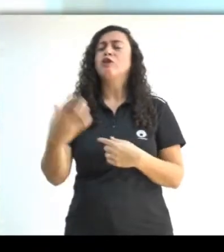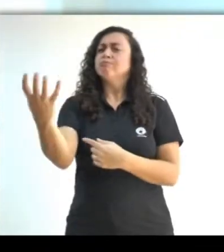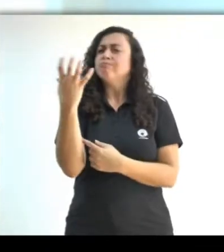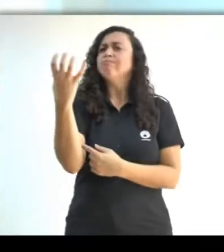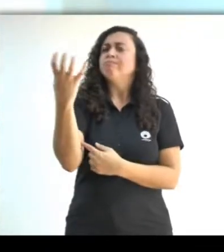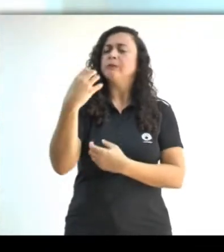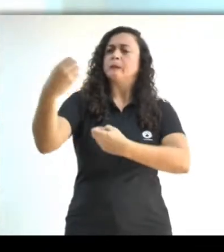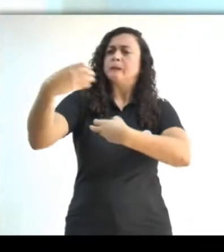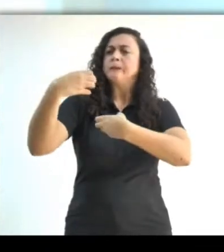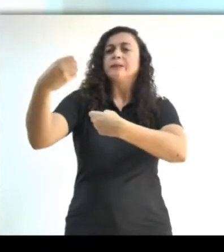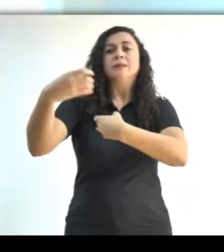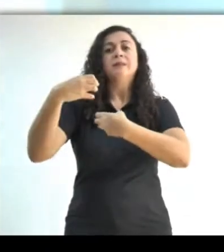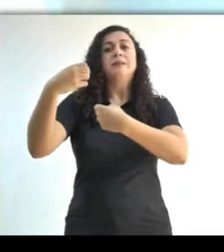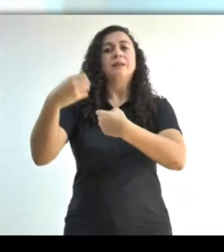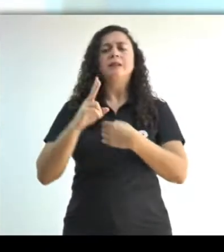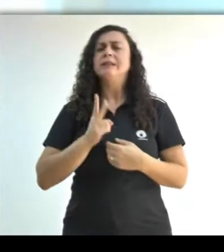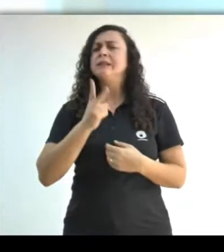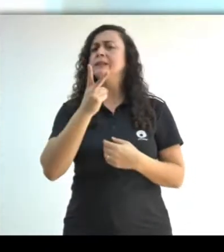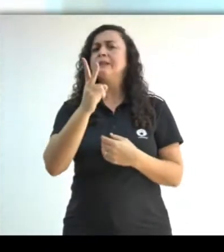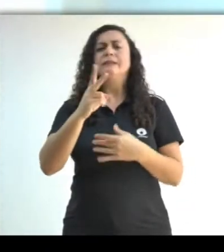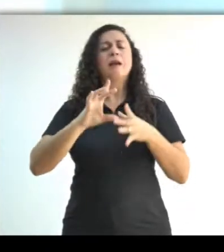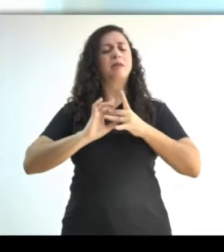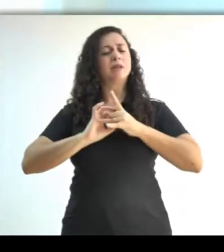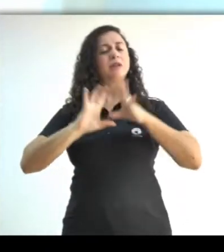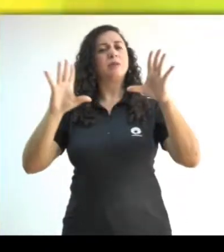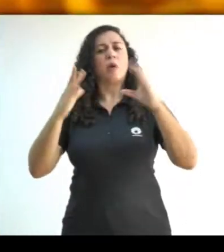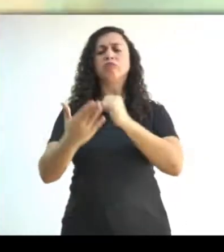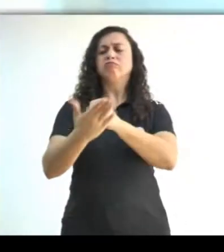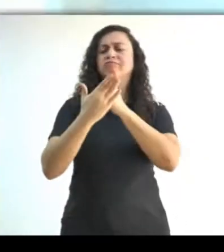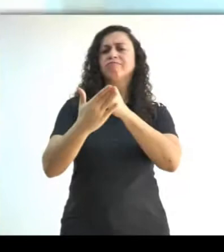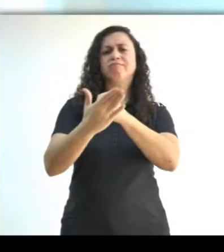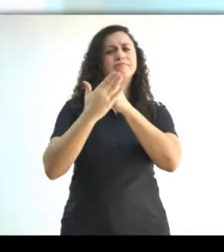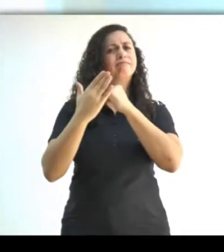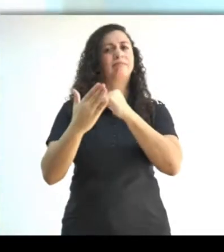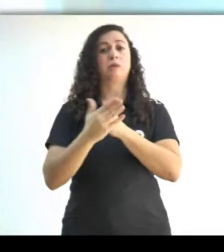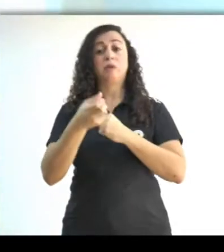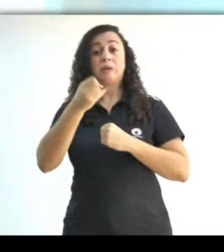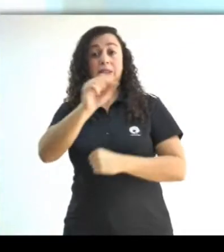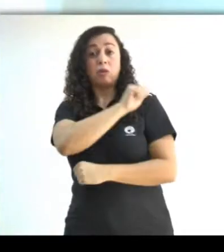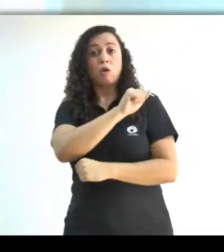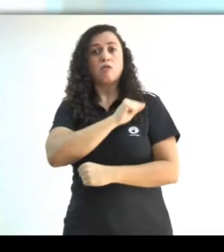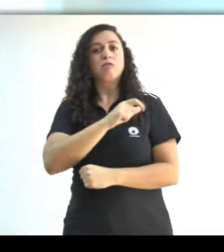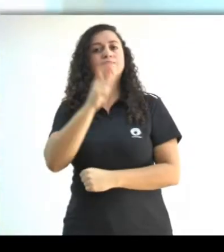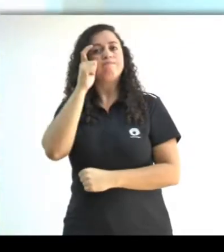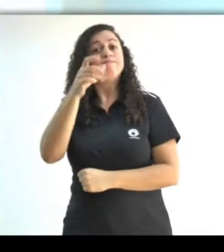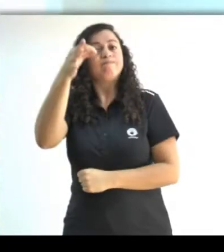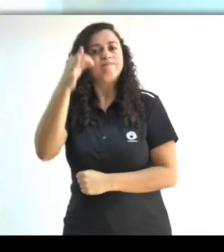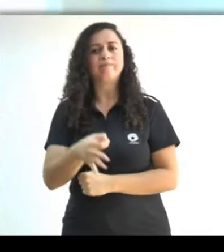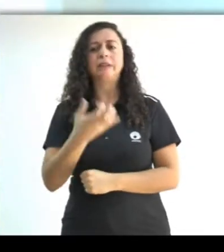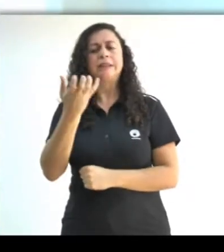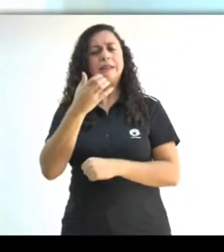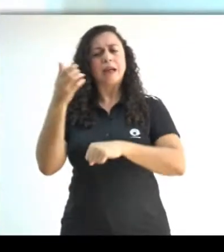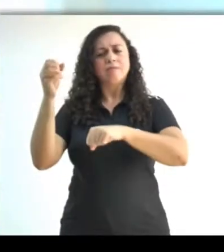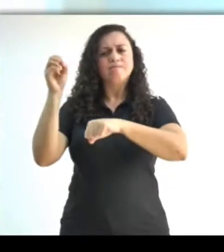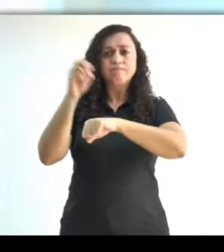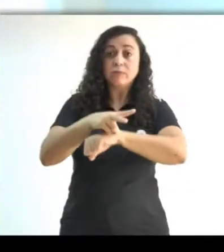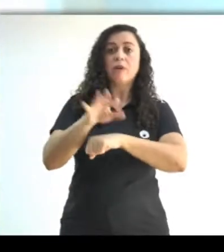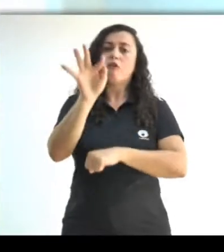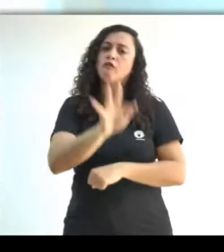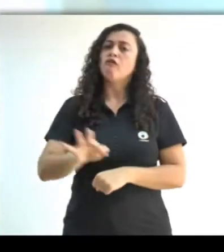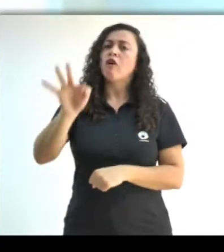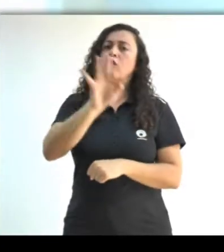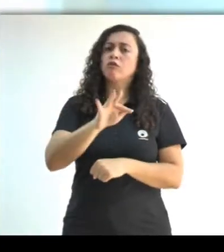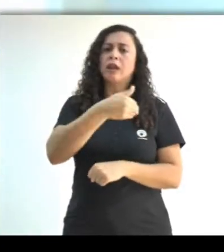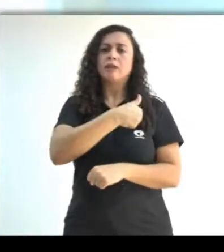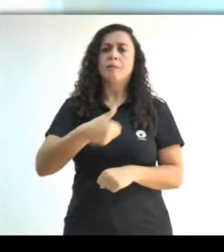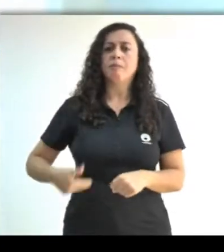influenciam muito e estão sempre muito dispostos a ajudar. Então, se o aluno está realmente querendo entrar numa faculdade,